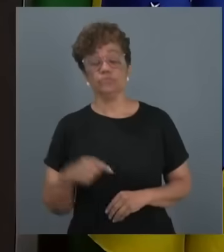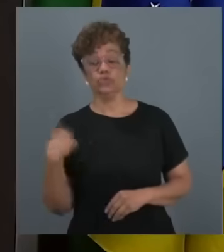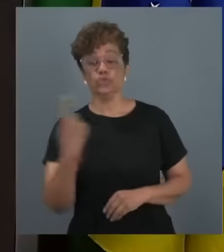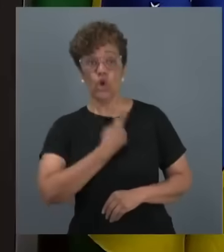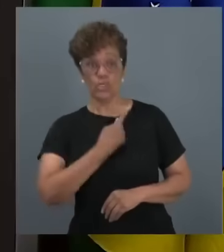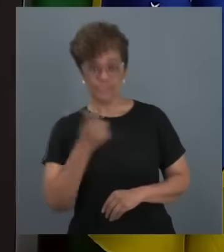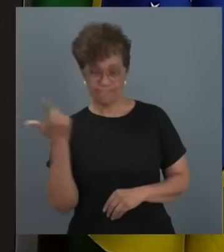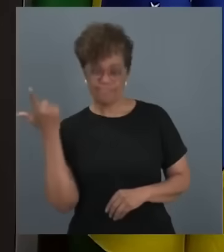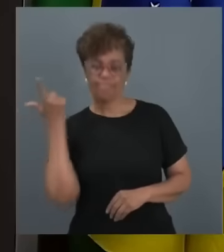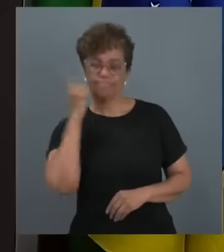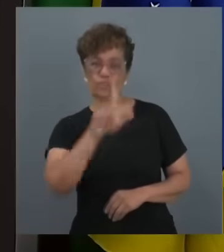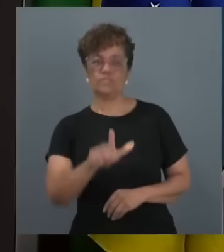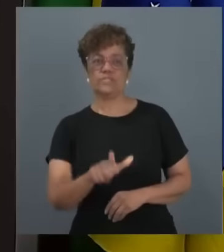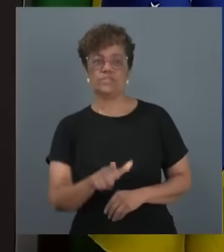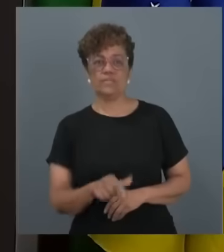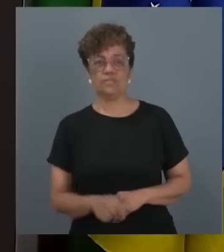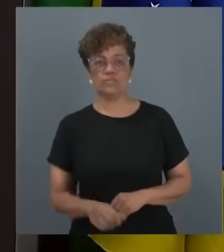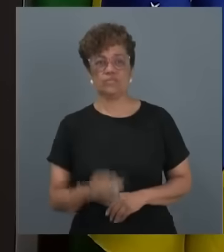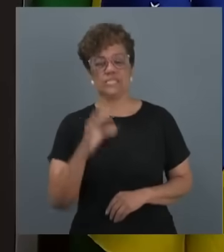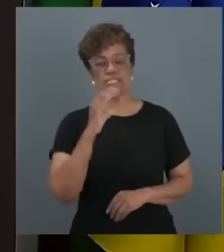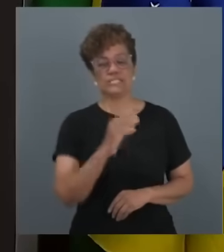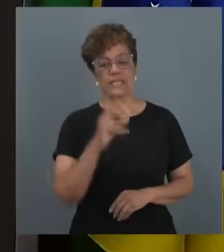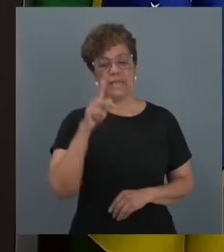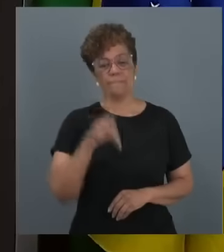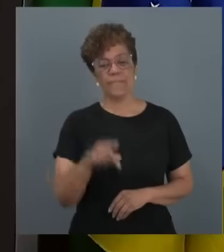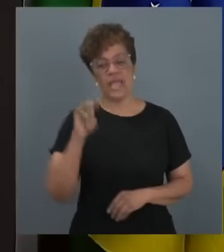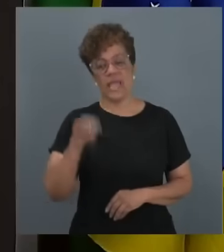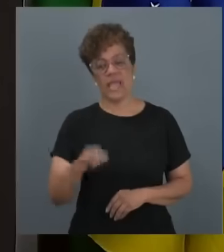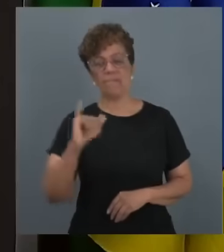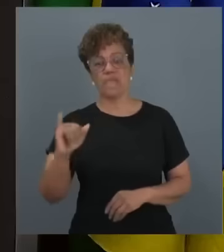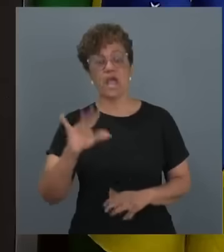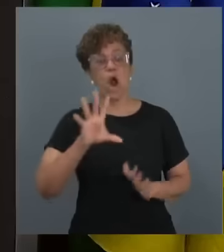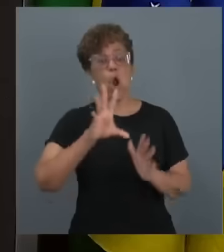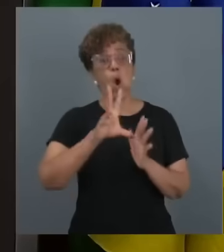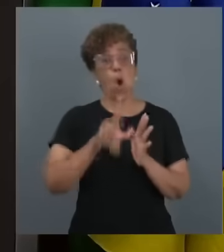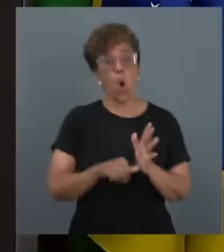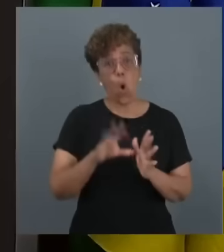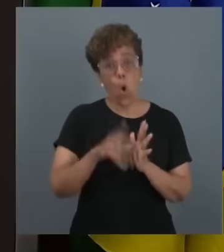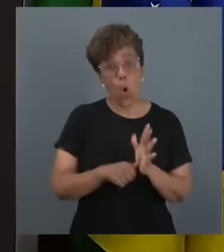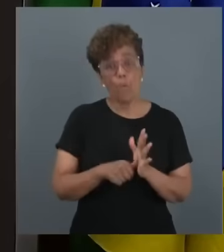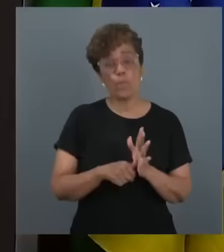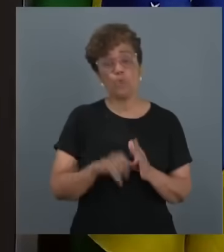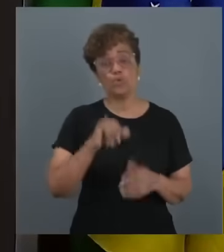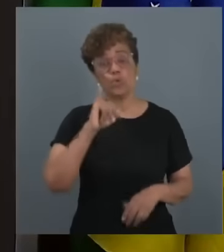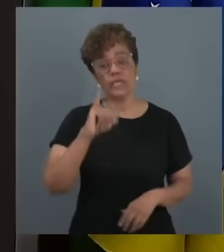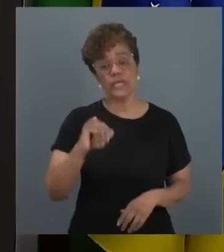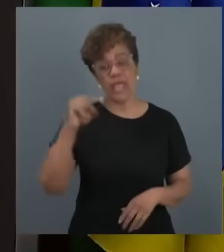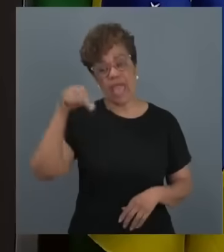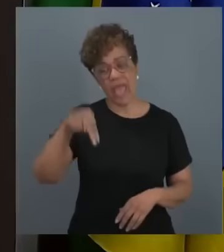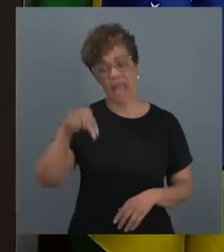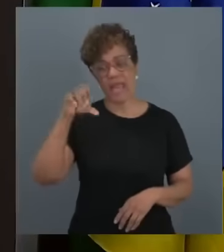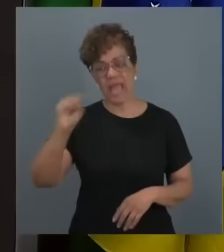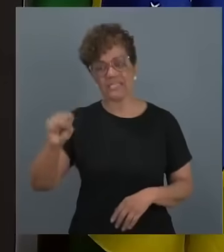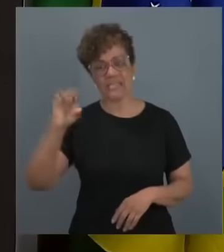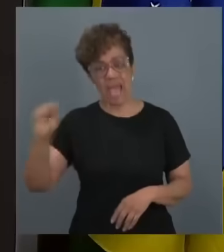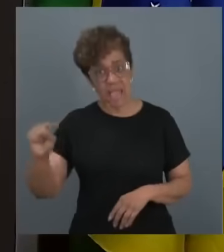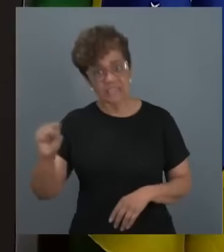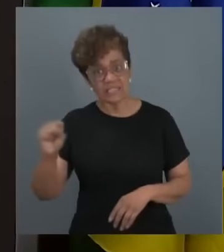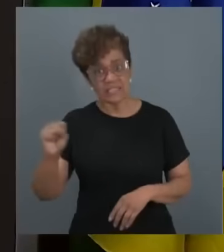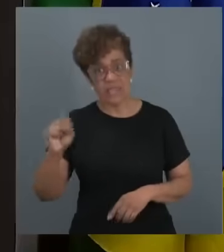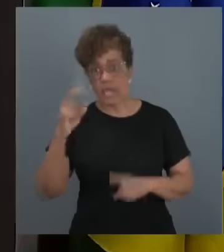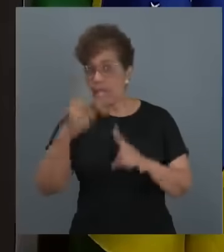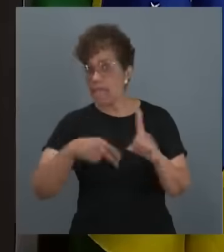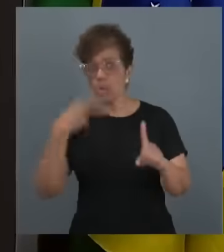Conseguimos, na CPMI, do roubo do INSS, que se multiplicou exponencialmente